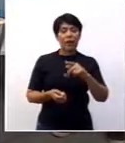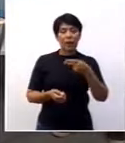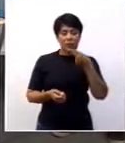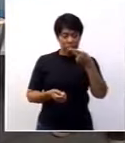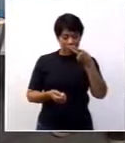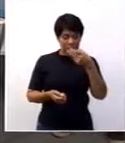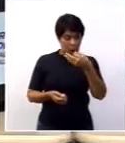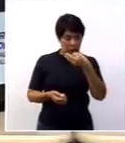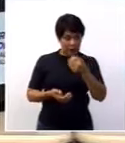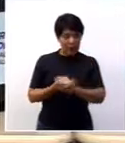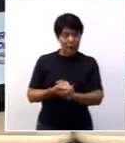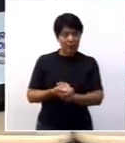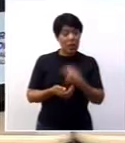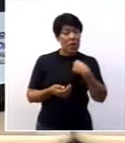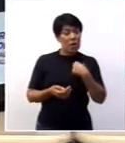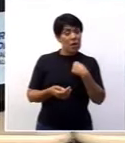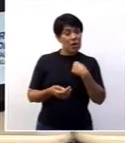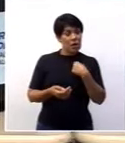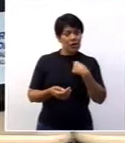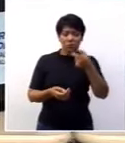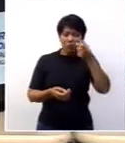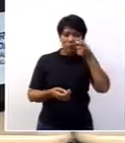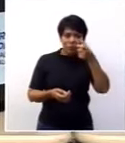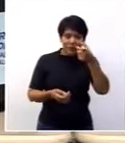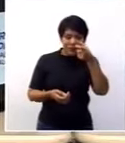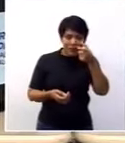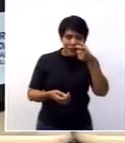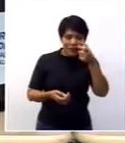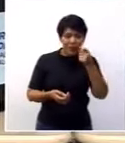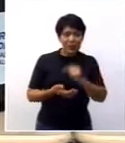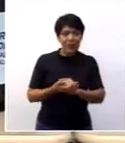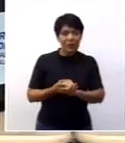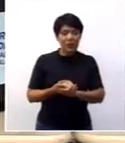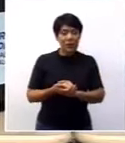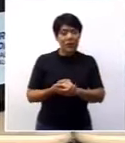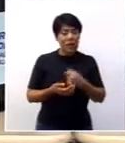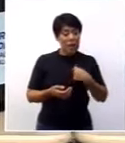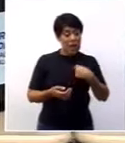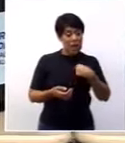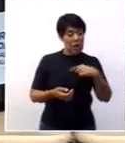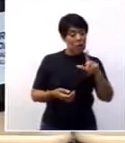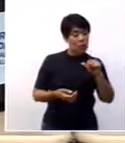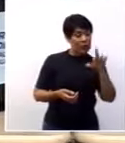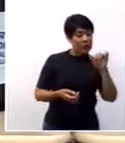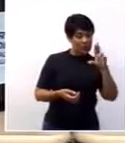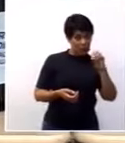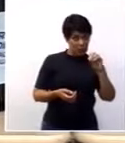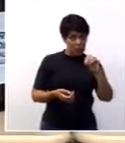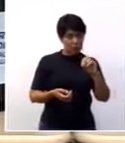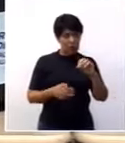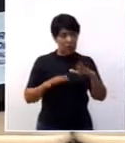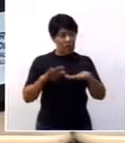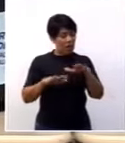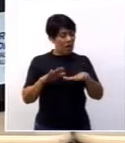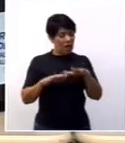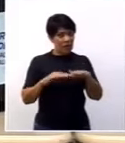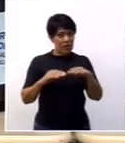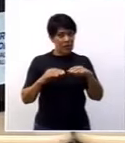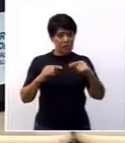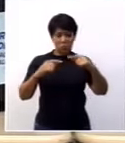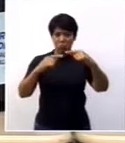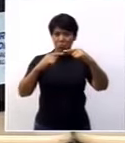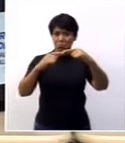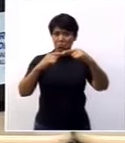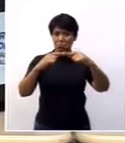apontamento. O que eu achei interessante é que o eu lírico, às vezes, não tem nada a